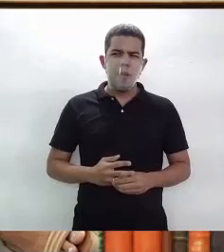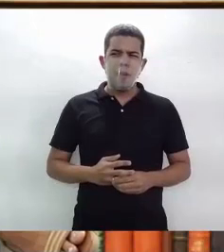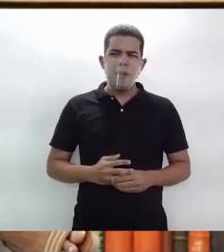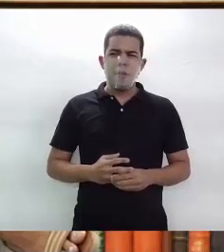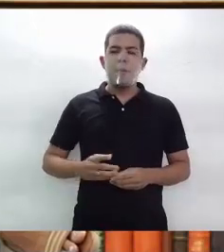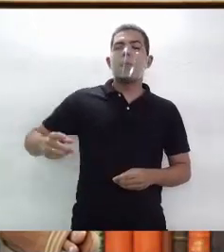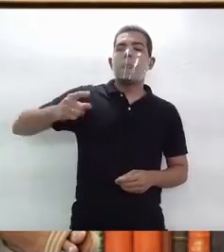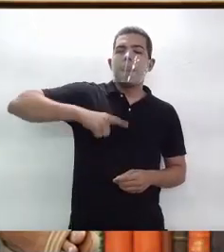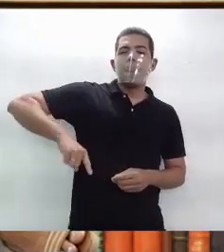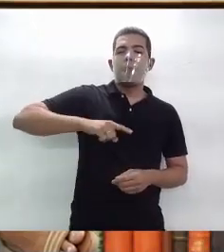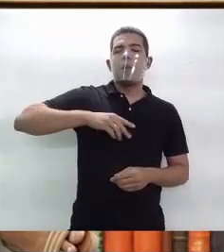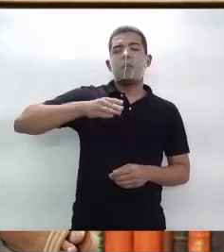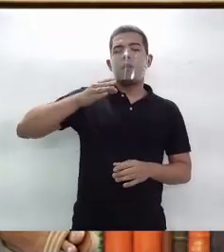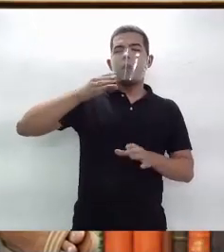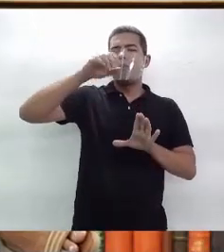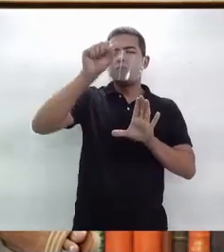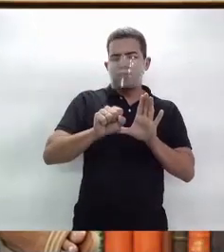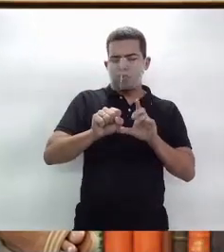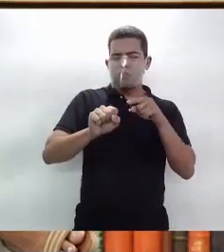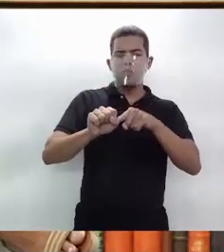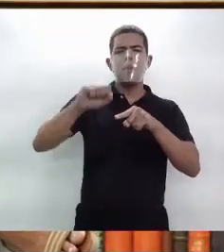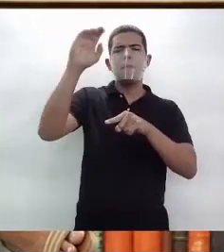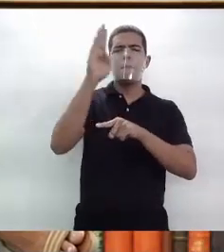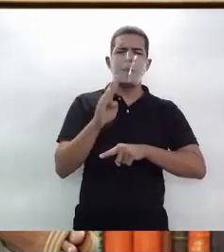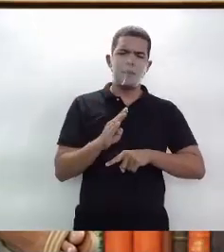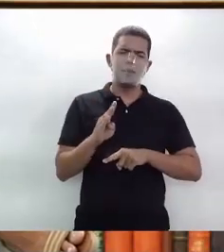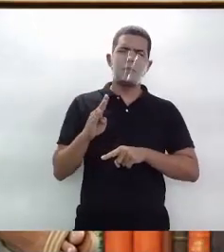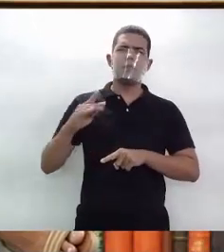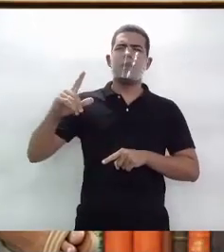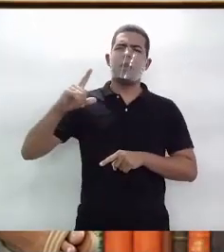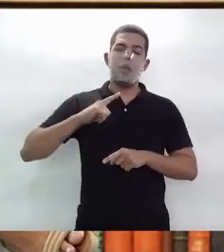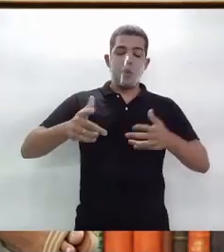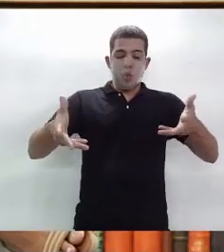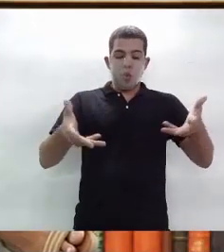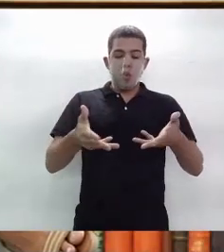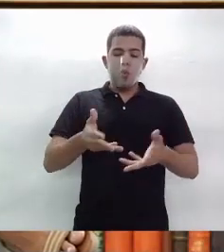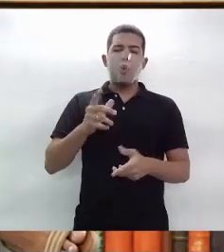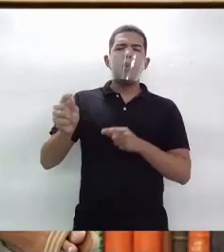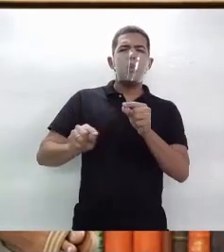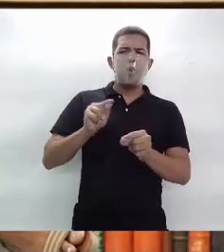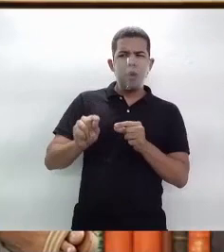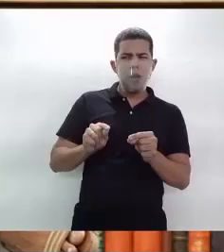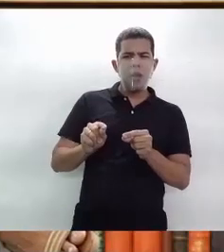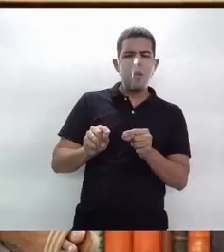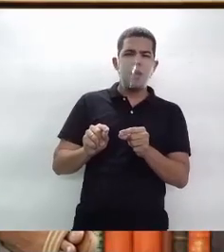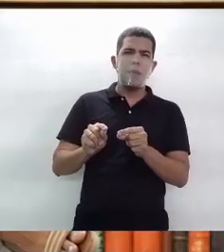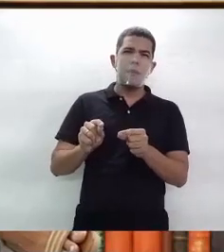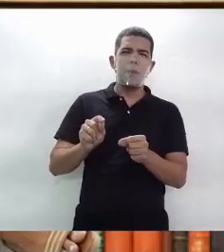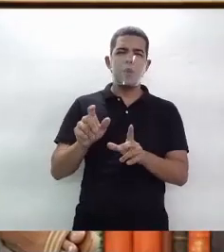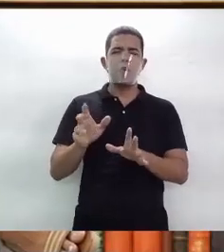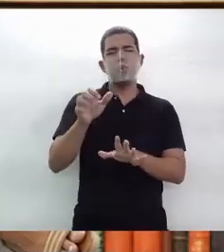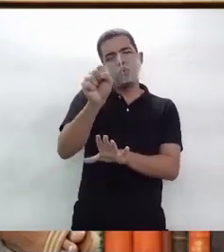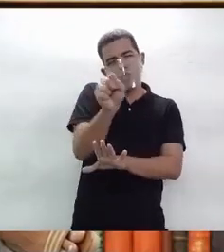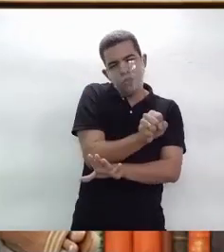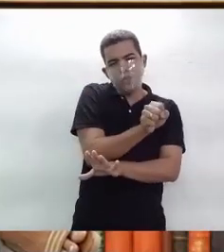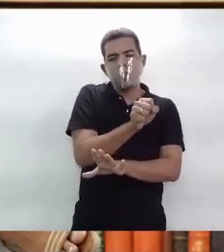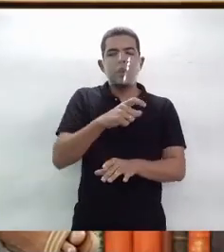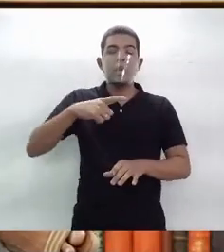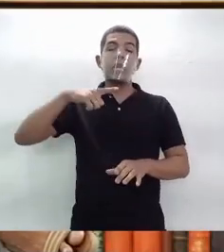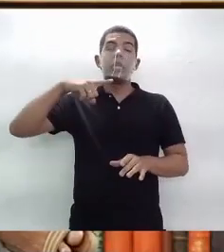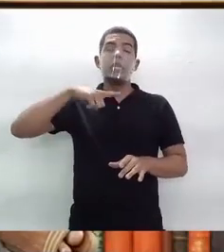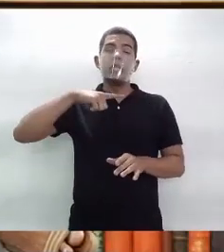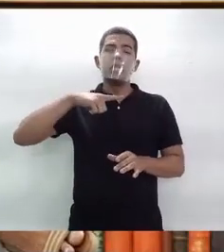quando a gente vai para o sul do Brasil e sudeste, hoje, o sudeste em específico